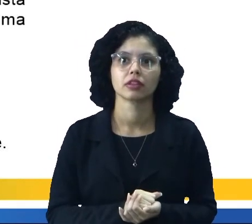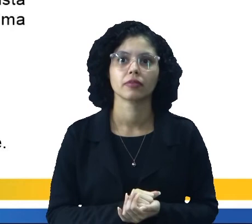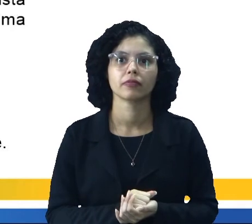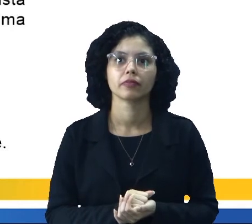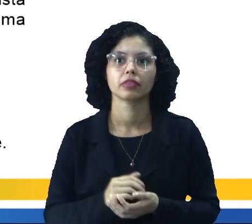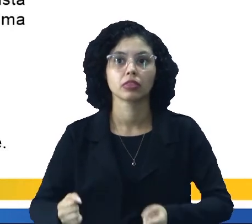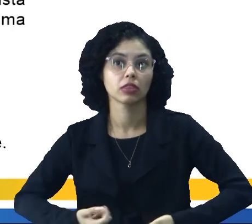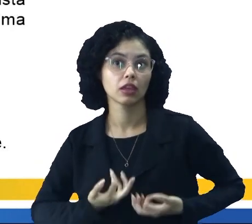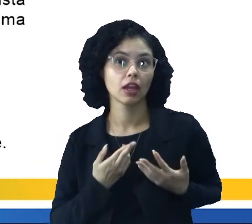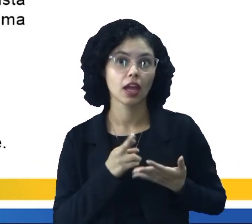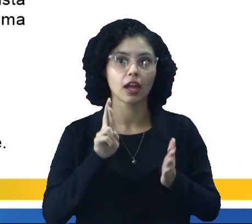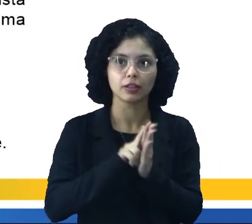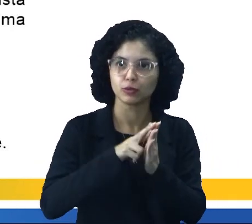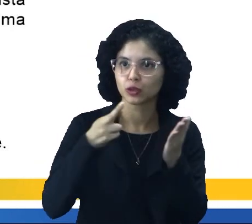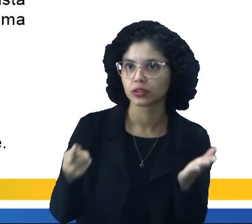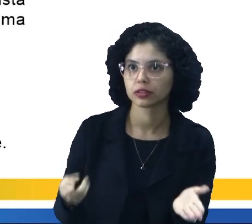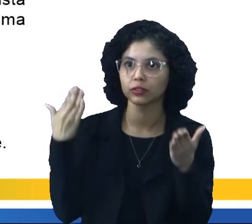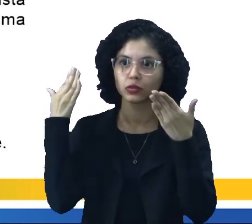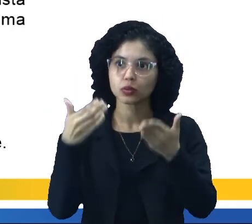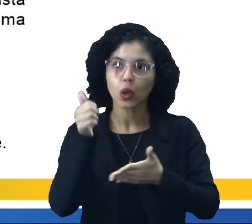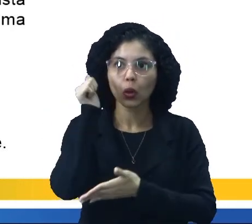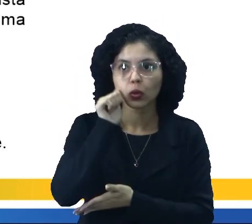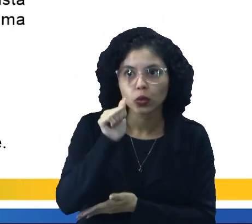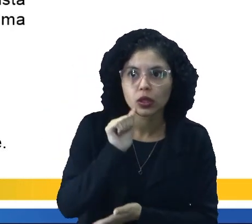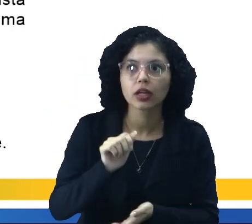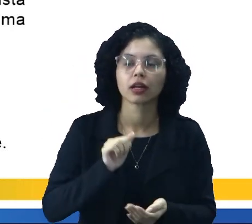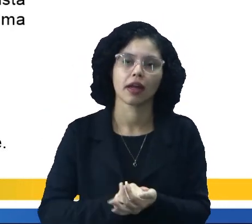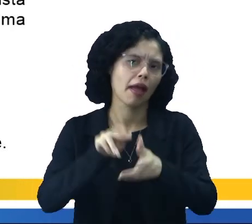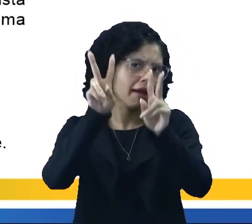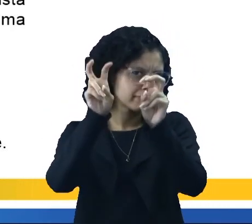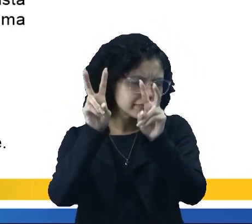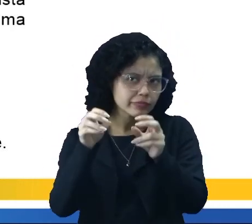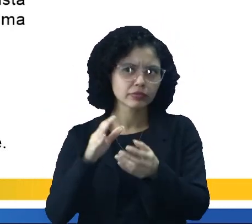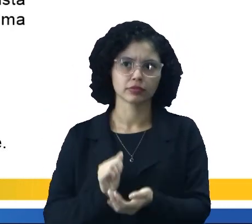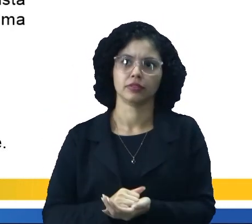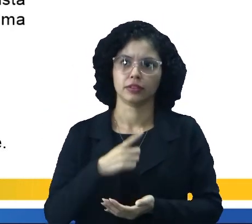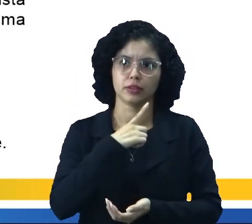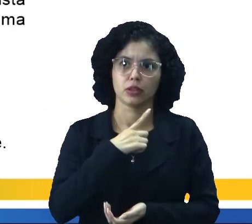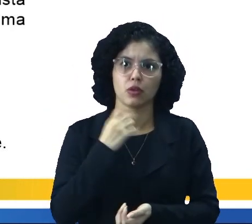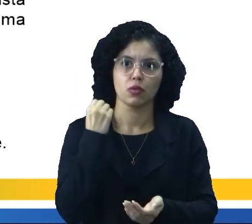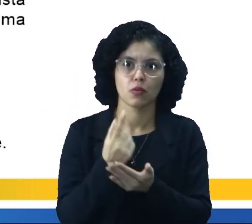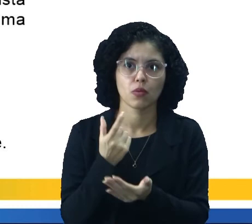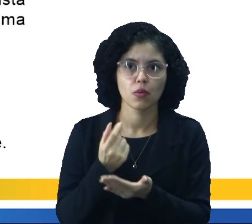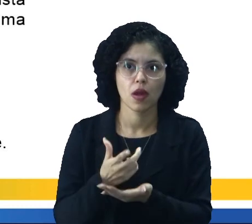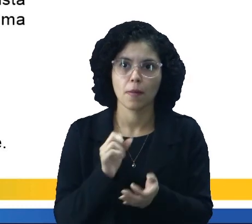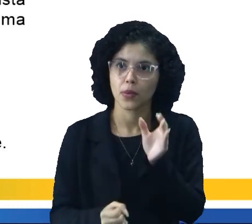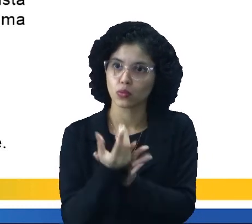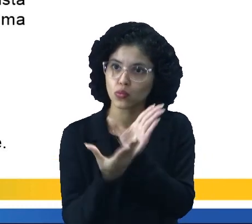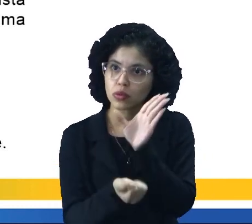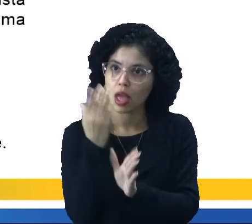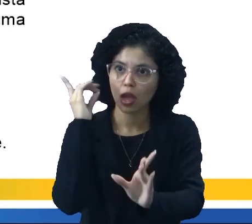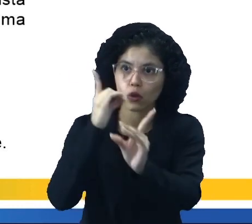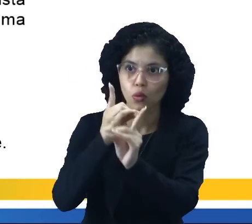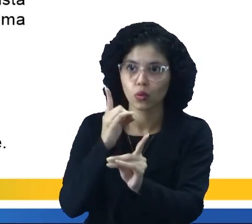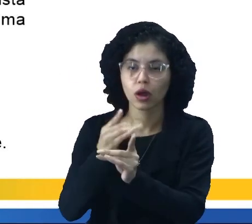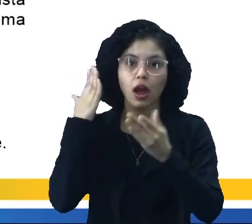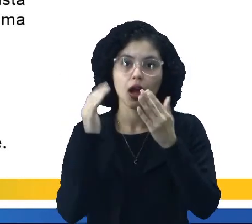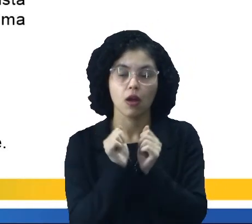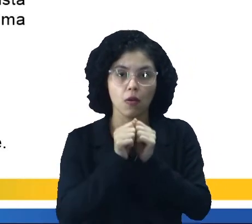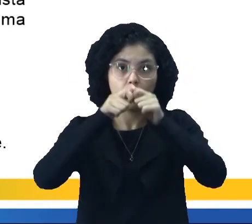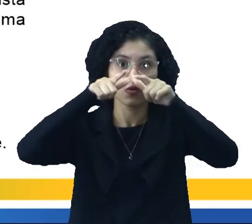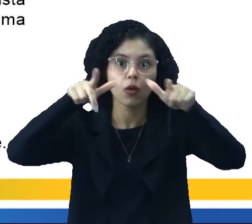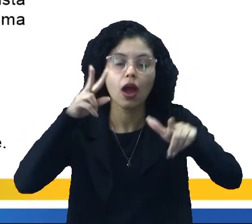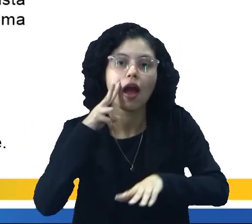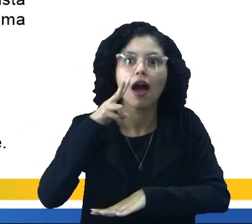ó. Em Forma é uma revista destinada às mulheres. As expectativas de consumo que podem ser produzidas ou que